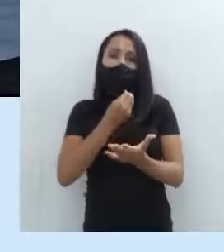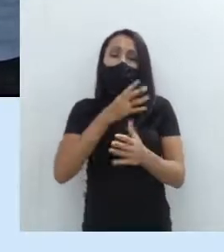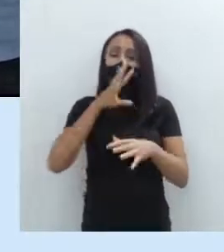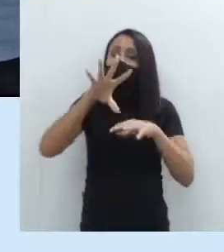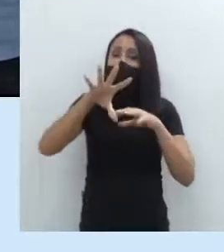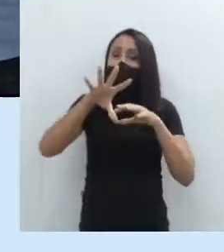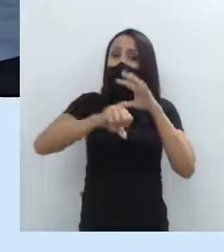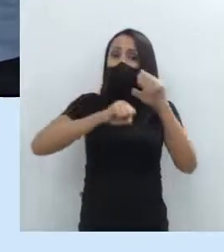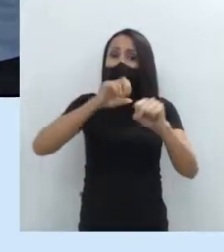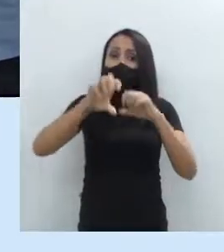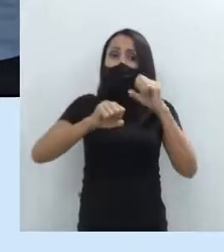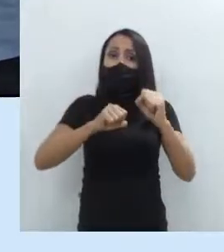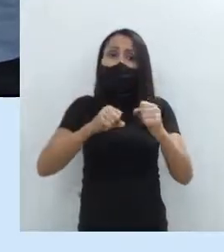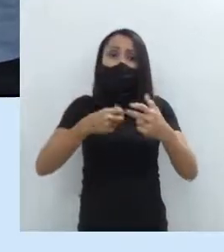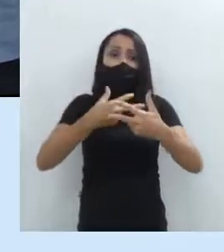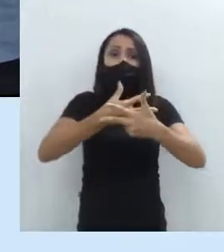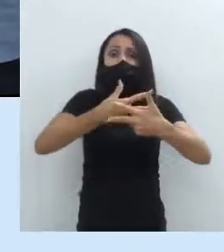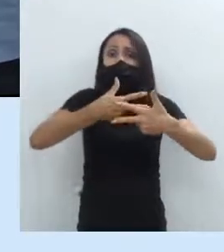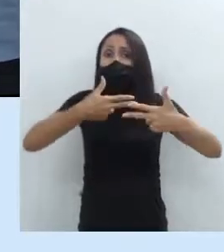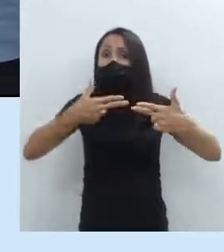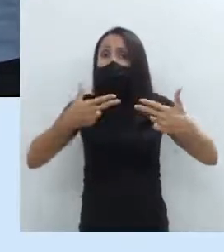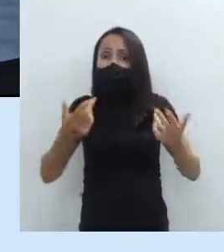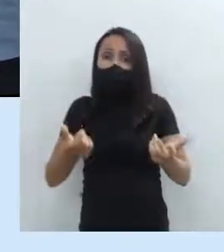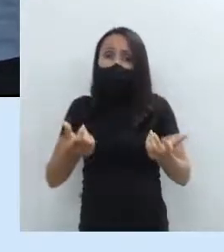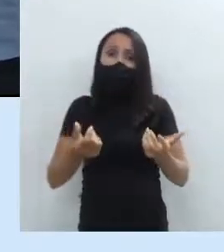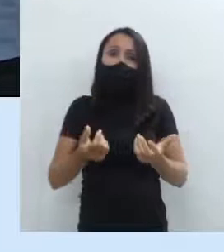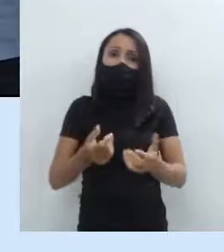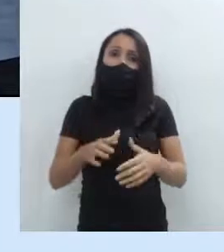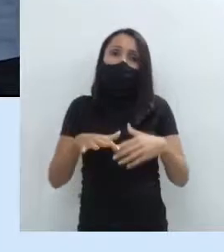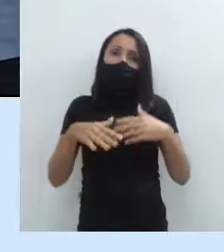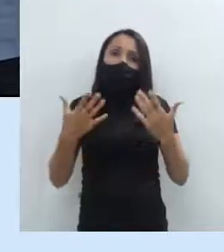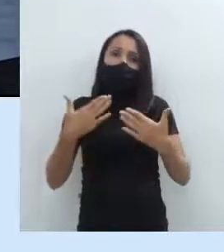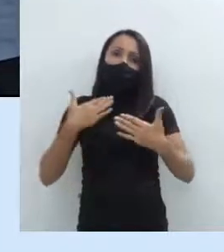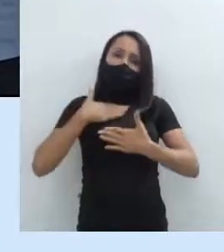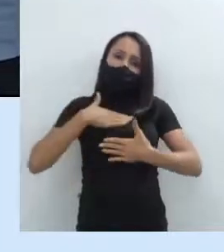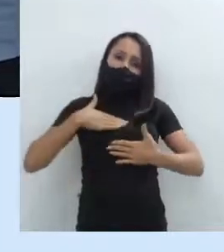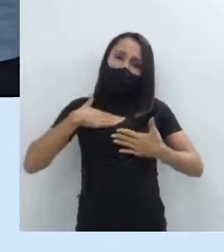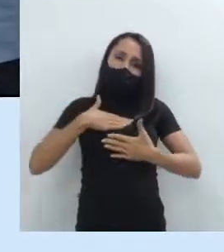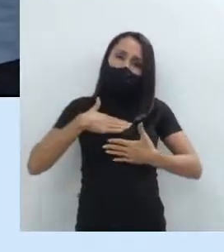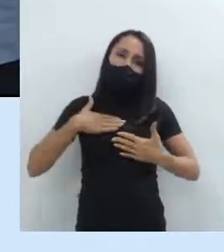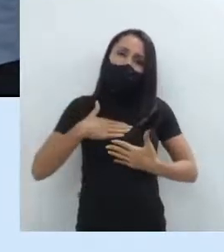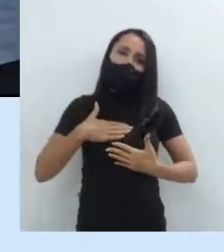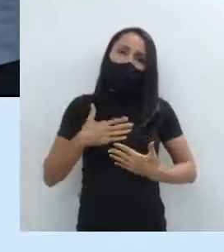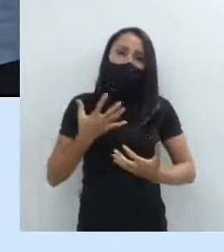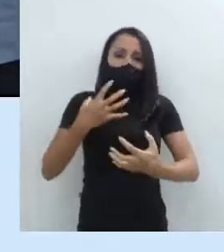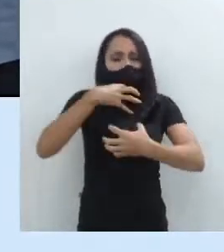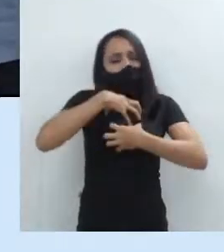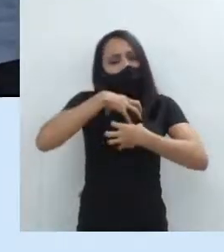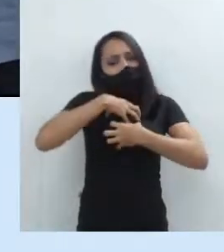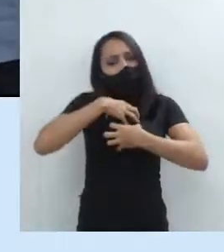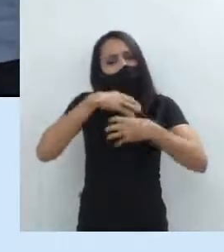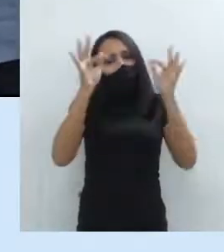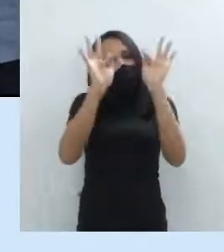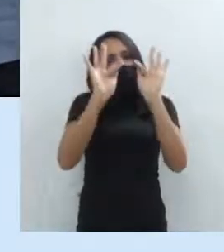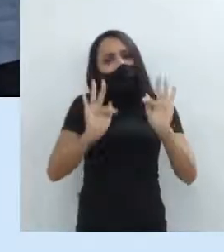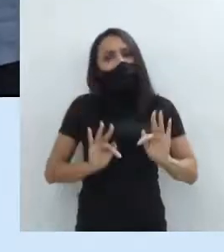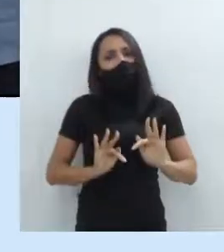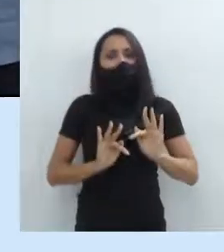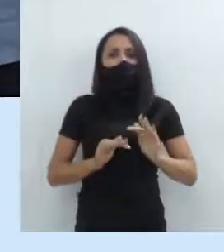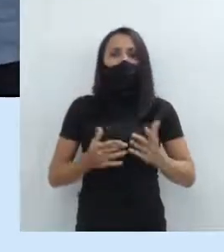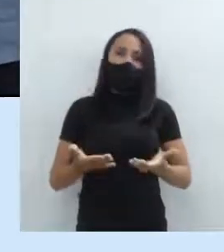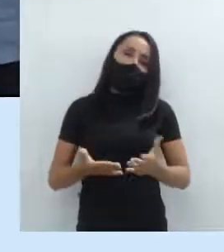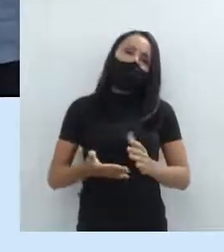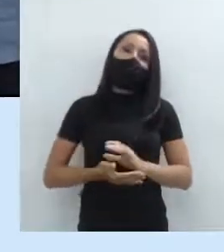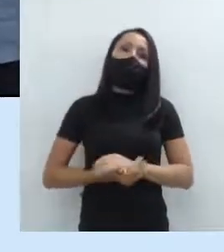buscar algo que vai lhe trazer uma satisfação, que vai lhe fazer cada vez melhor. Então essa é